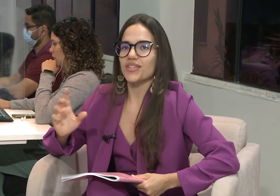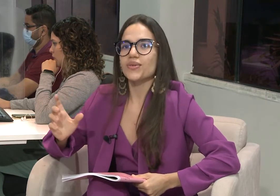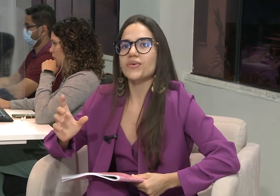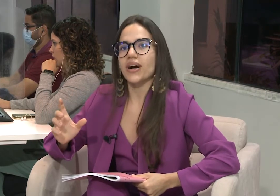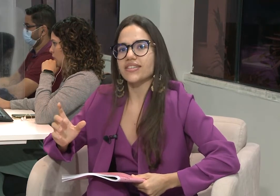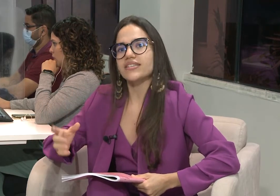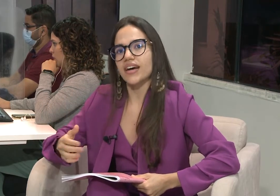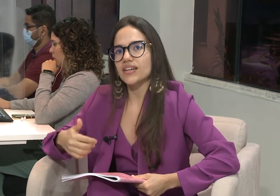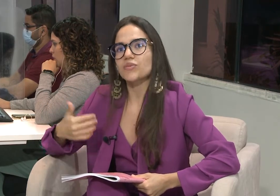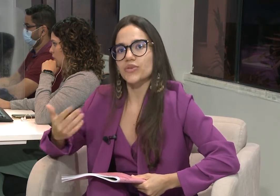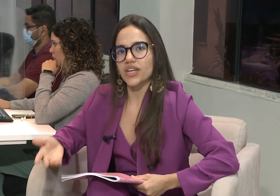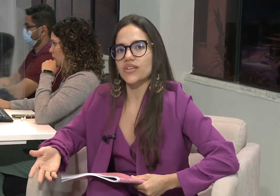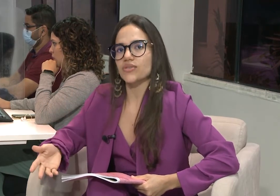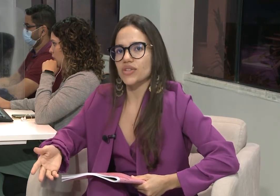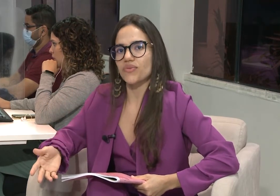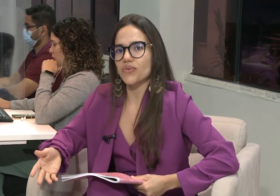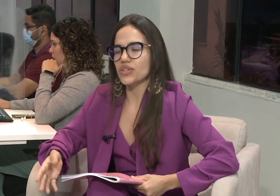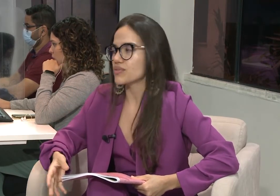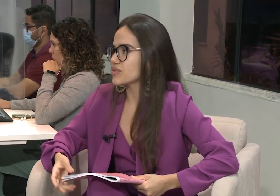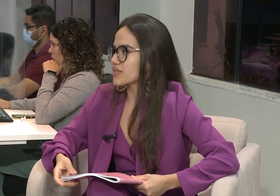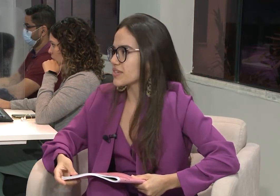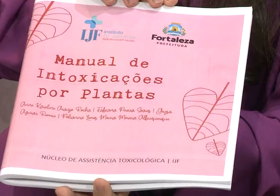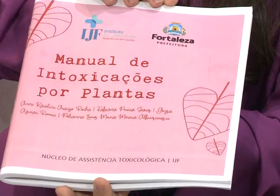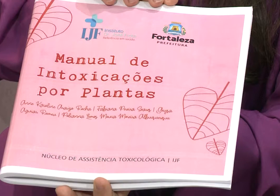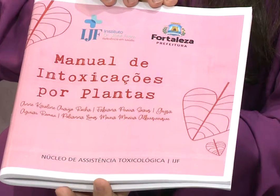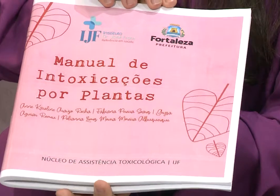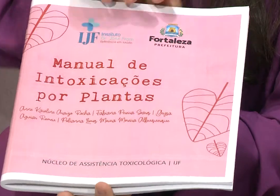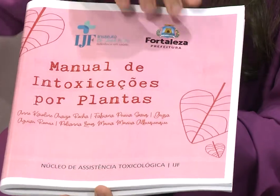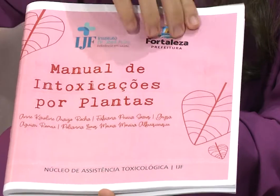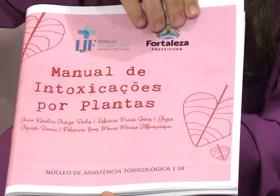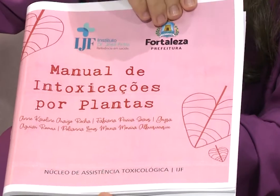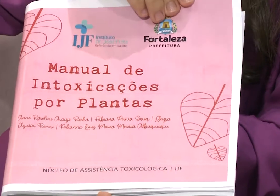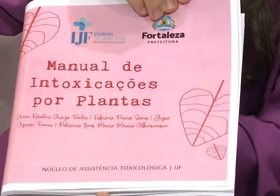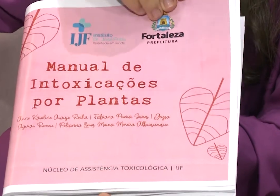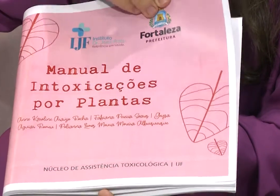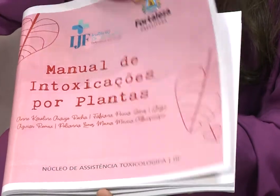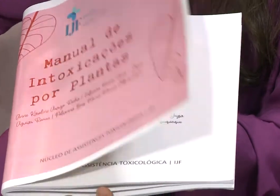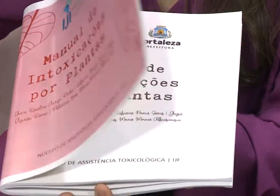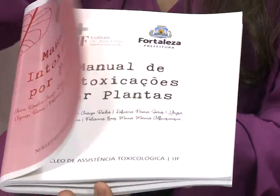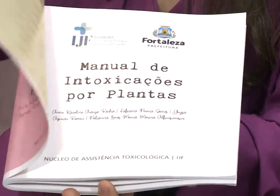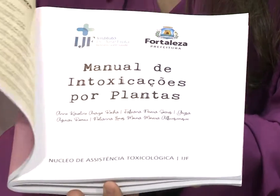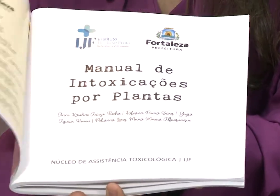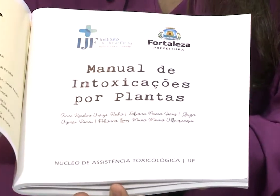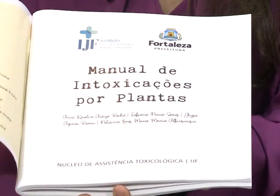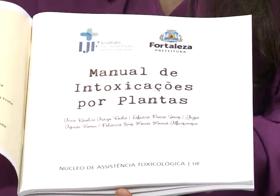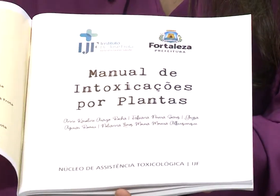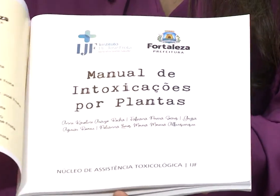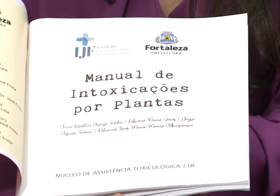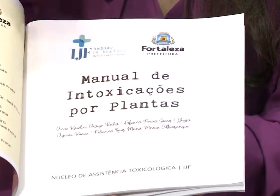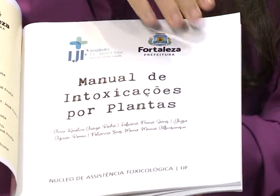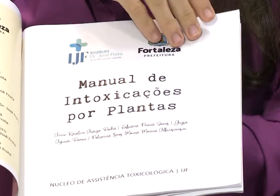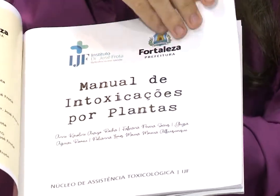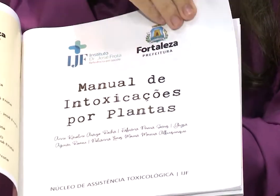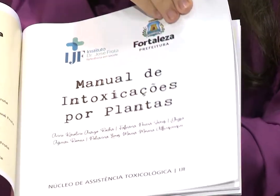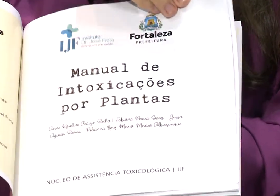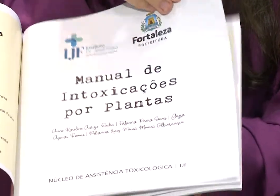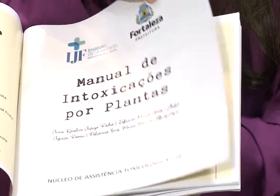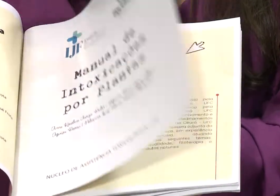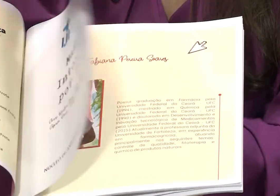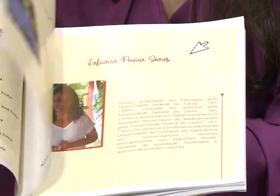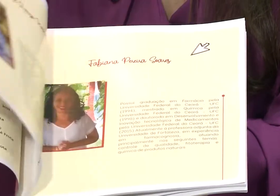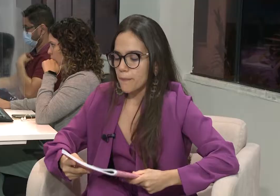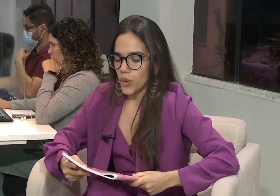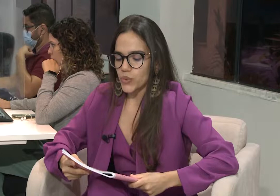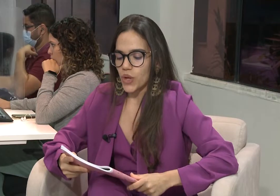tem sido atentado para os riscos envolvidos, né? Anne, para a gente finalizar o nosso bate-papo, como é que a população faz para ter acesso a